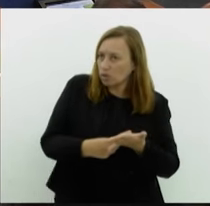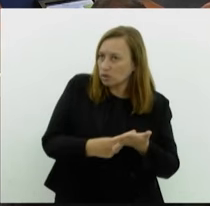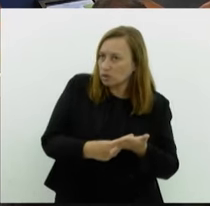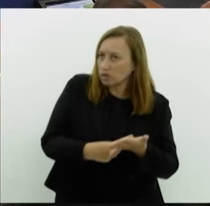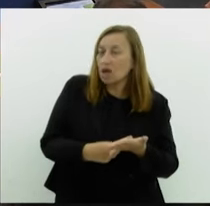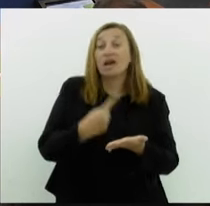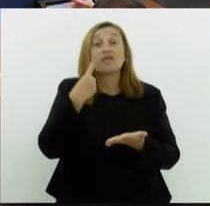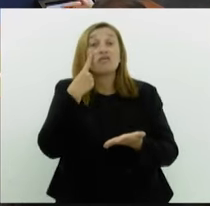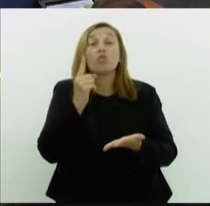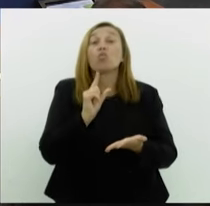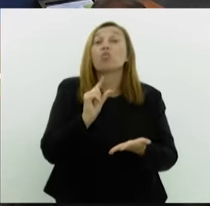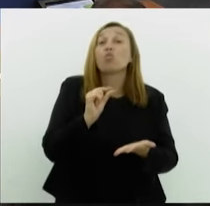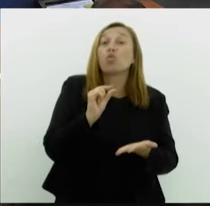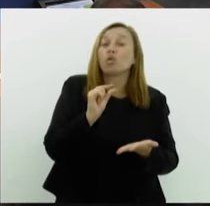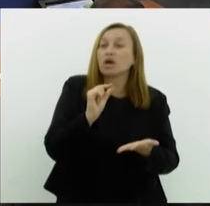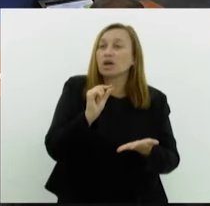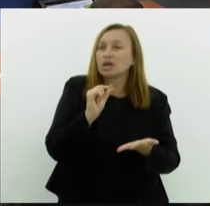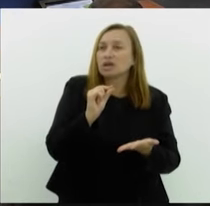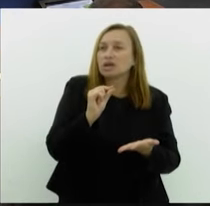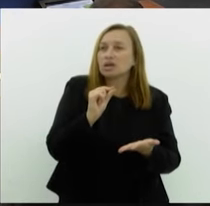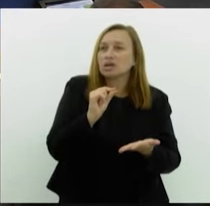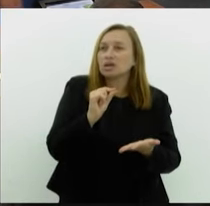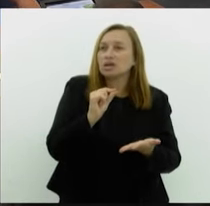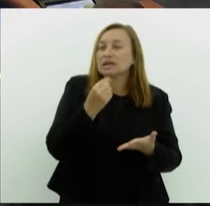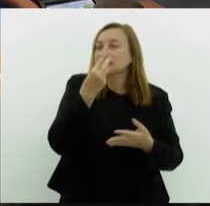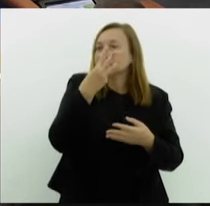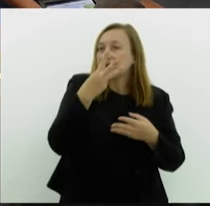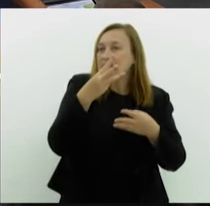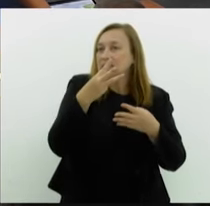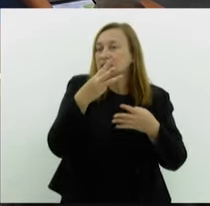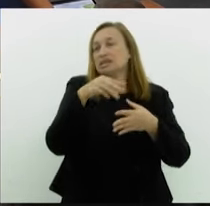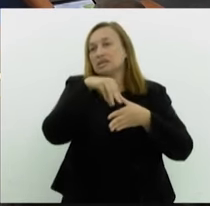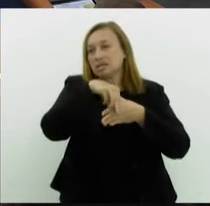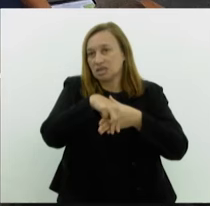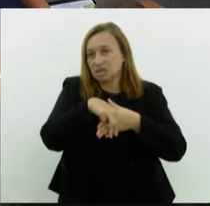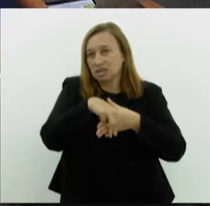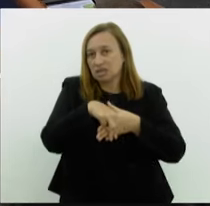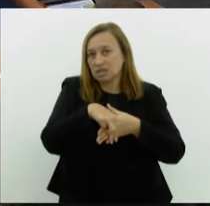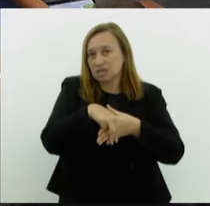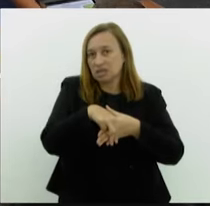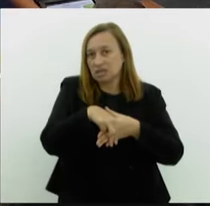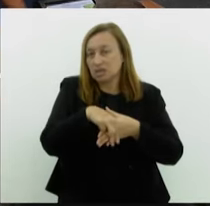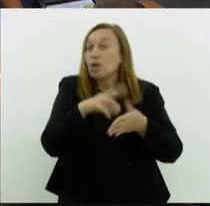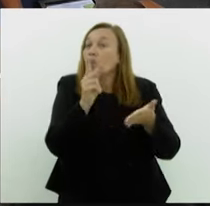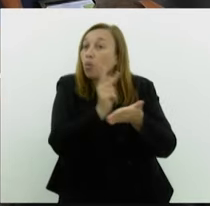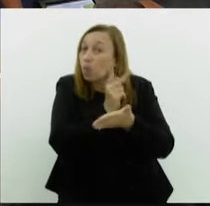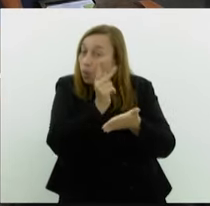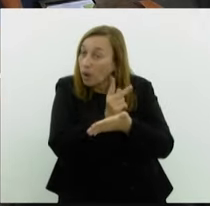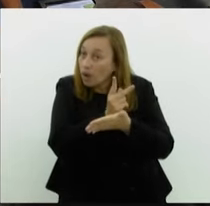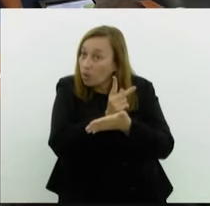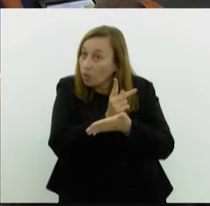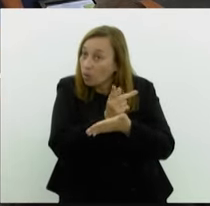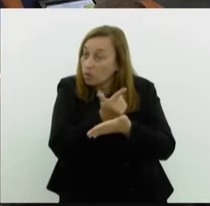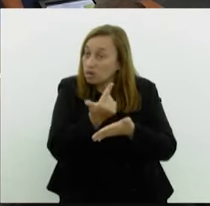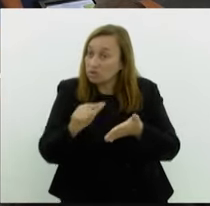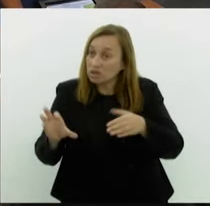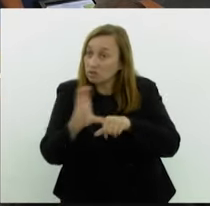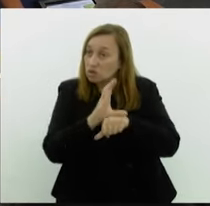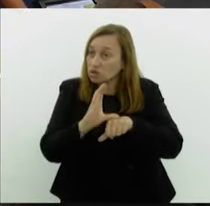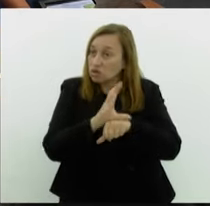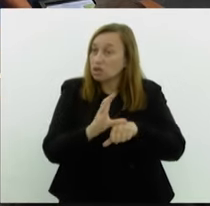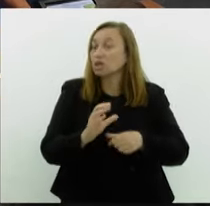via três incisos com vício de inconstitucionalidade, e como